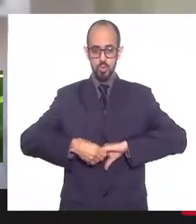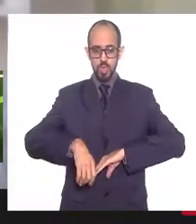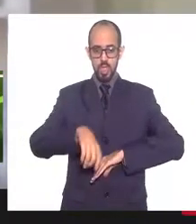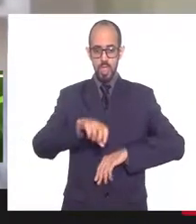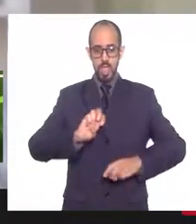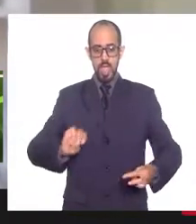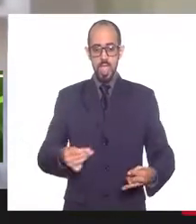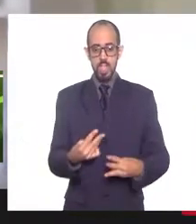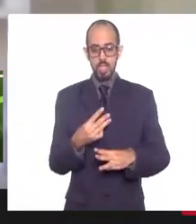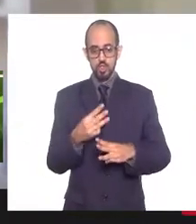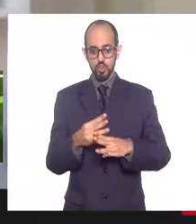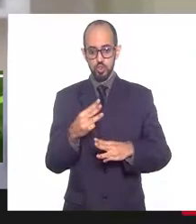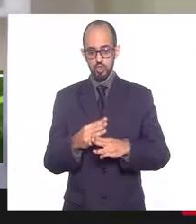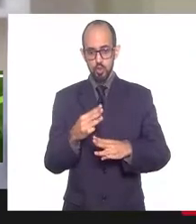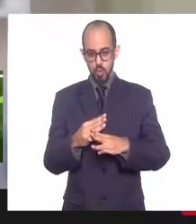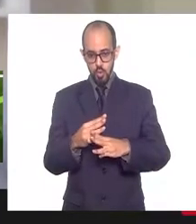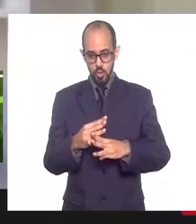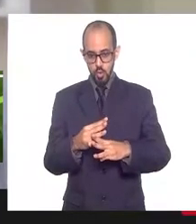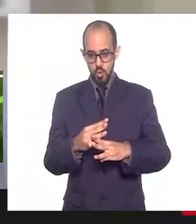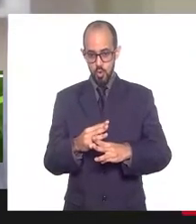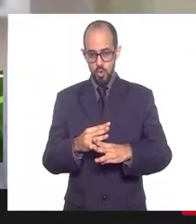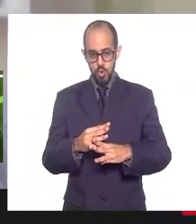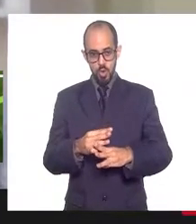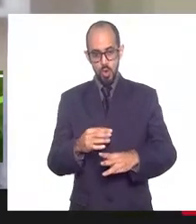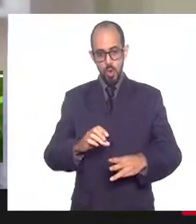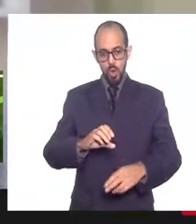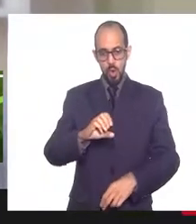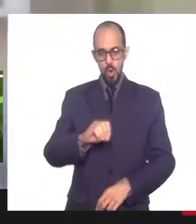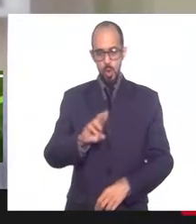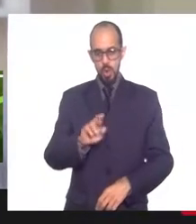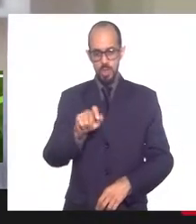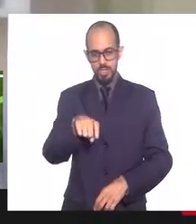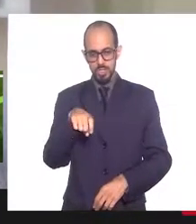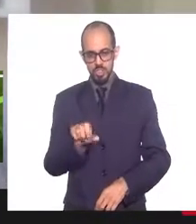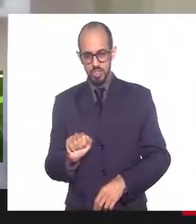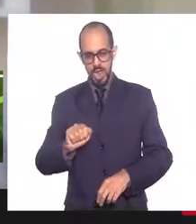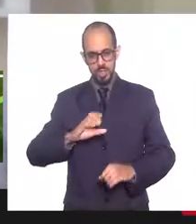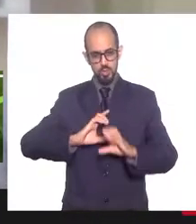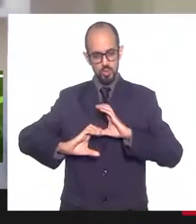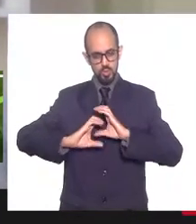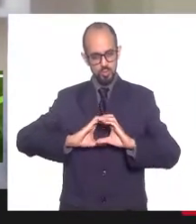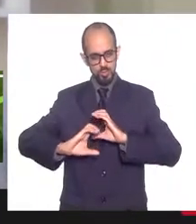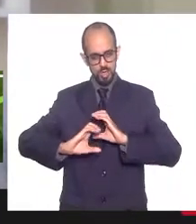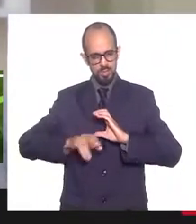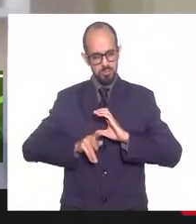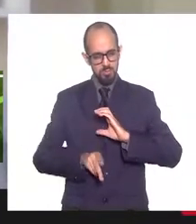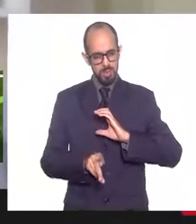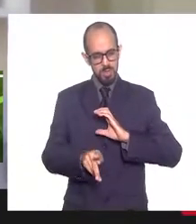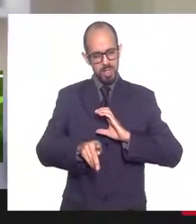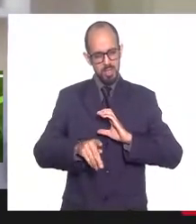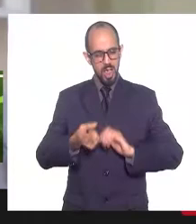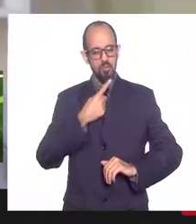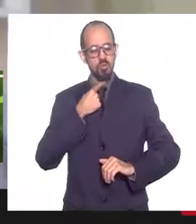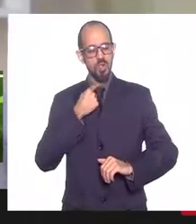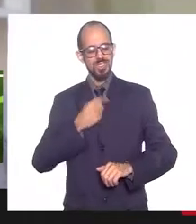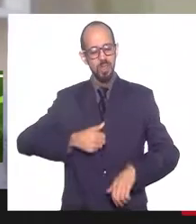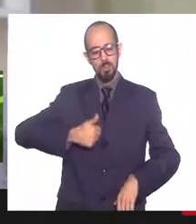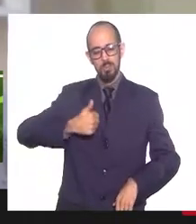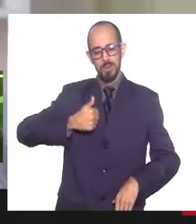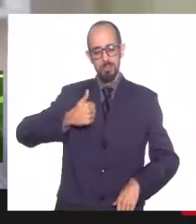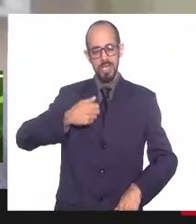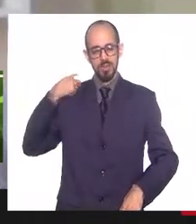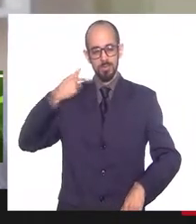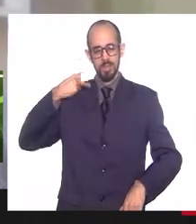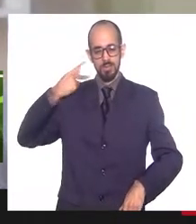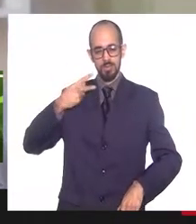orixá primeiro da comunicação, do diálogo permanente, vocação primeira do parlamento.